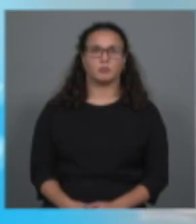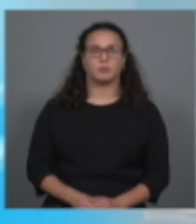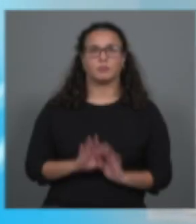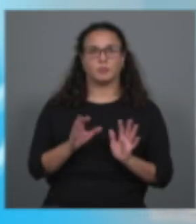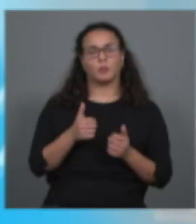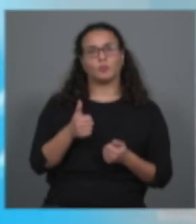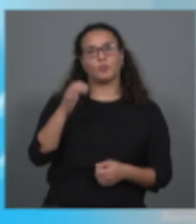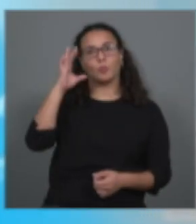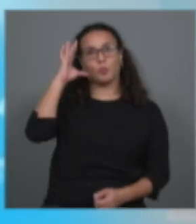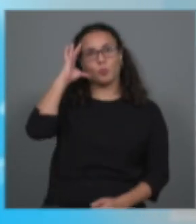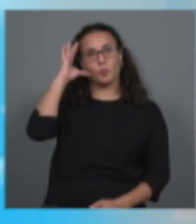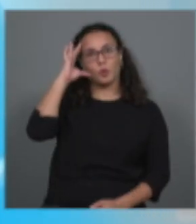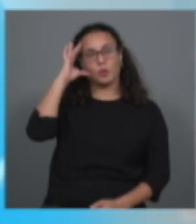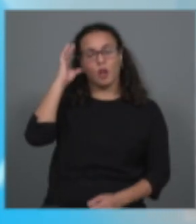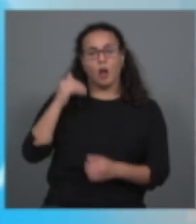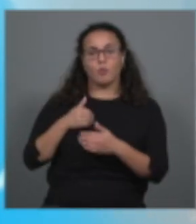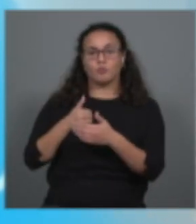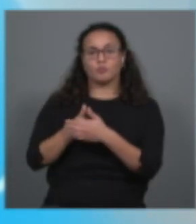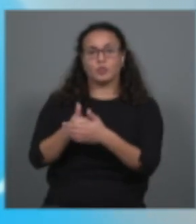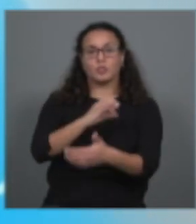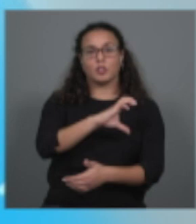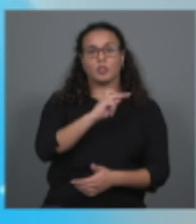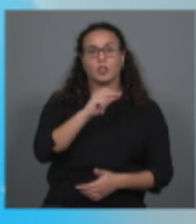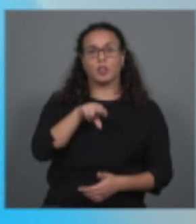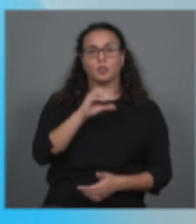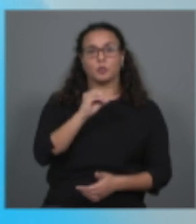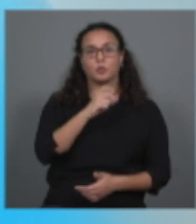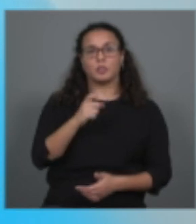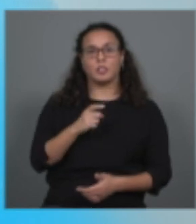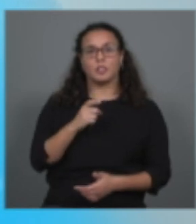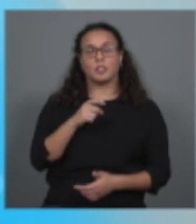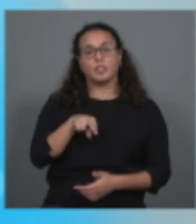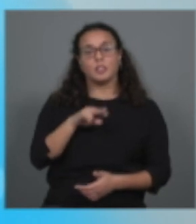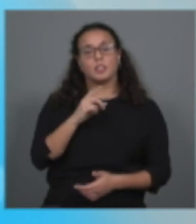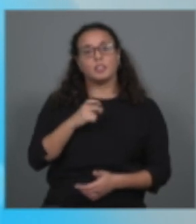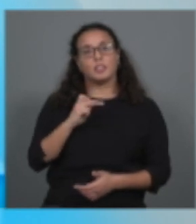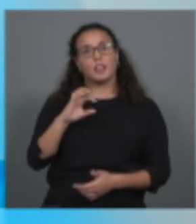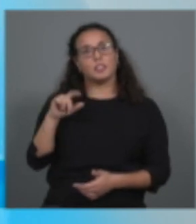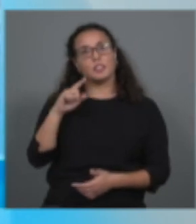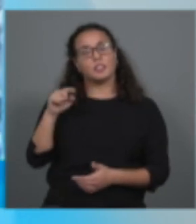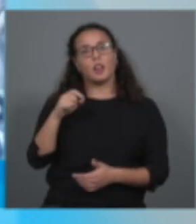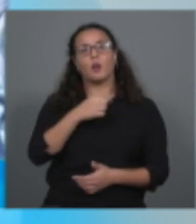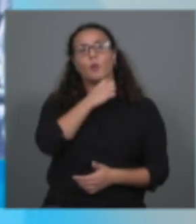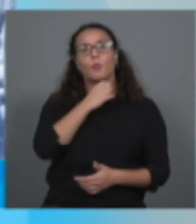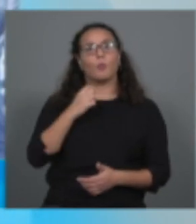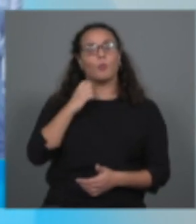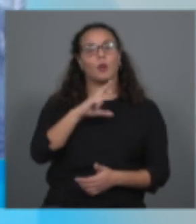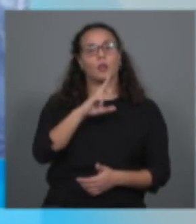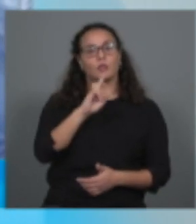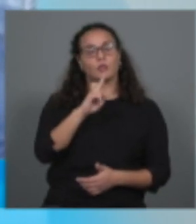Olá, muito boa tarde. O processo de canonização do Padre Cruz recebeu um impulso significativo com o encerramento da